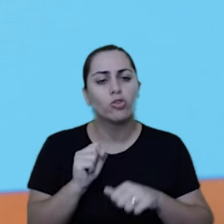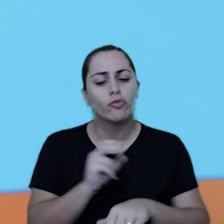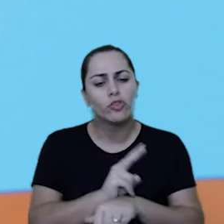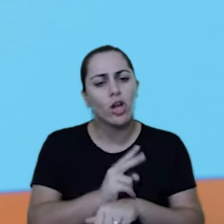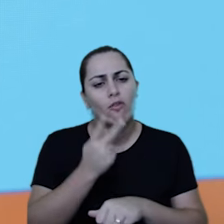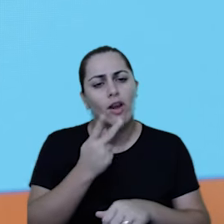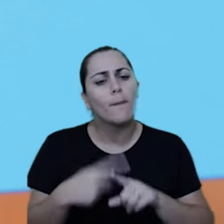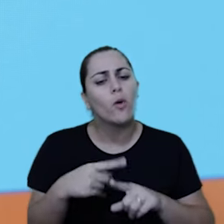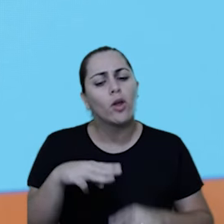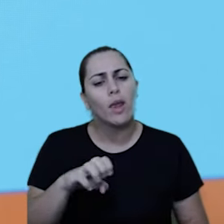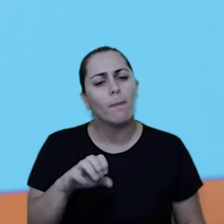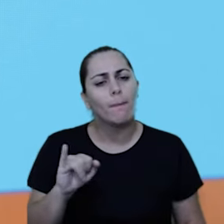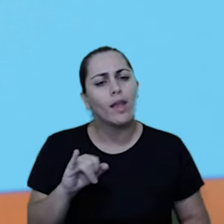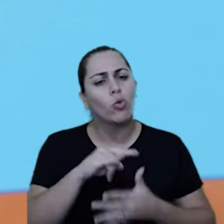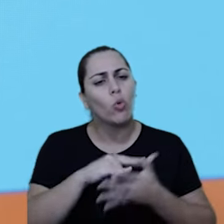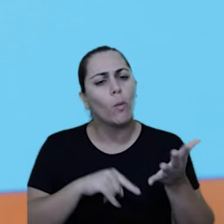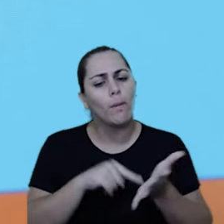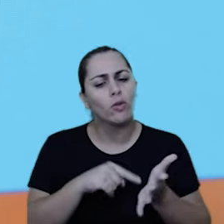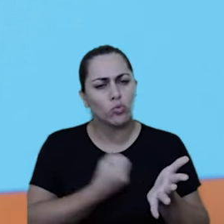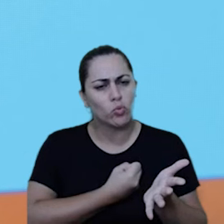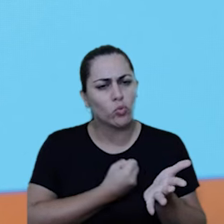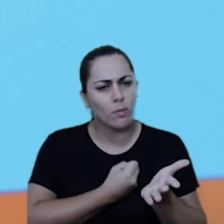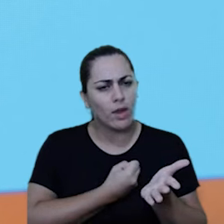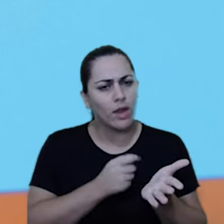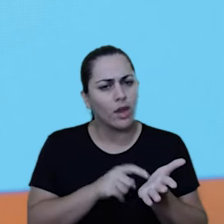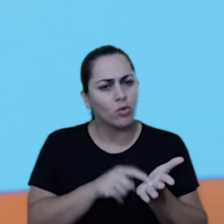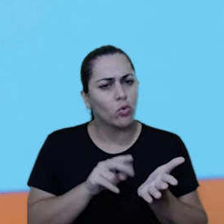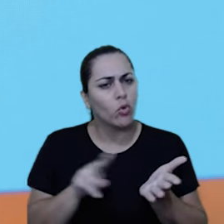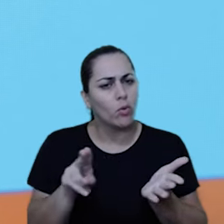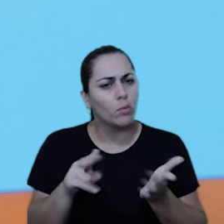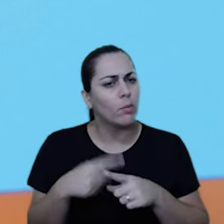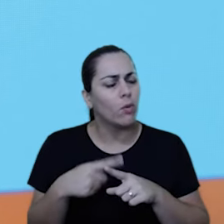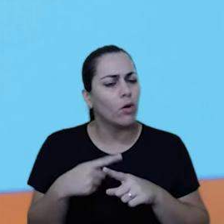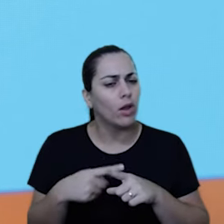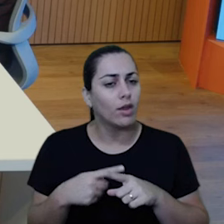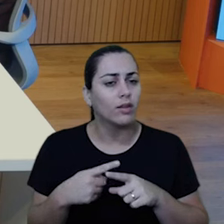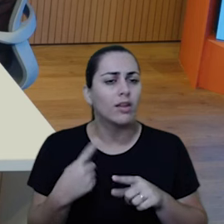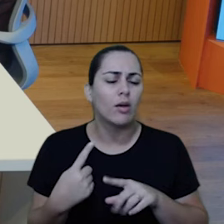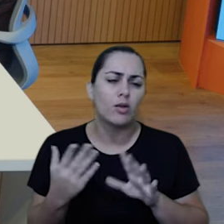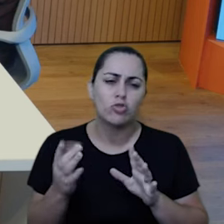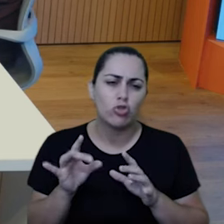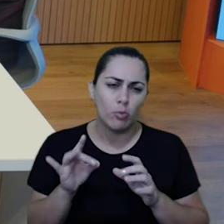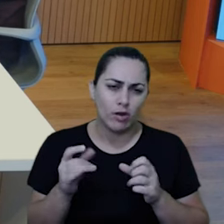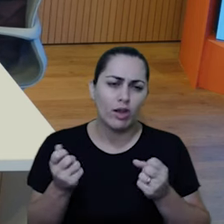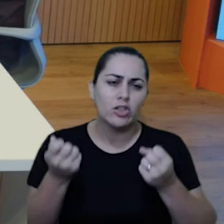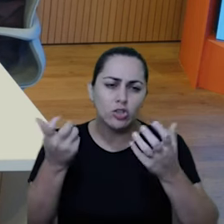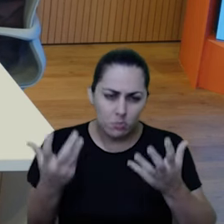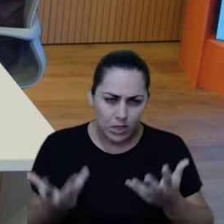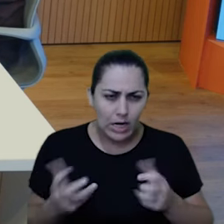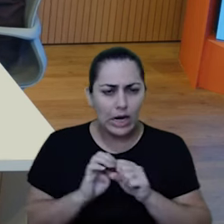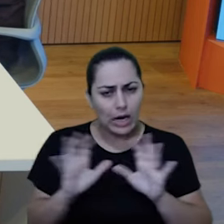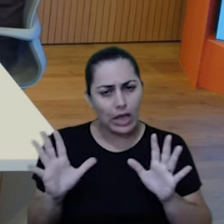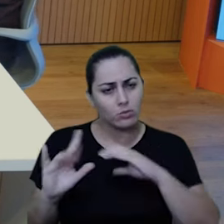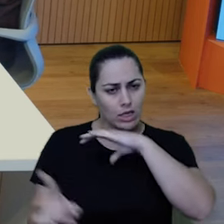e falar ô por que que ess email tá emitindo esse documento com esse número com essa nomenclatura com Mercosul porque é mais para deixar algo bem palpável